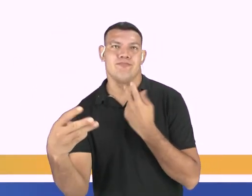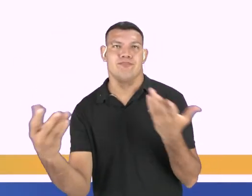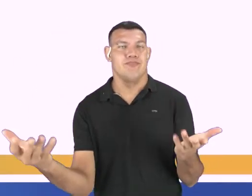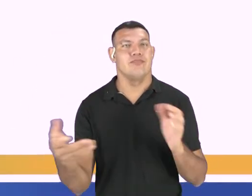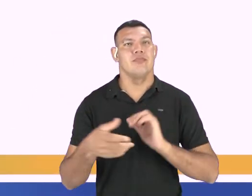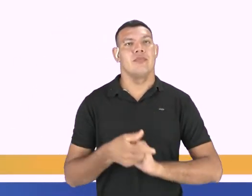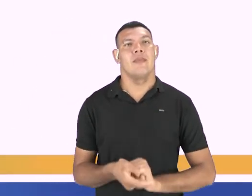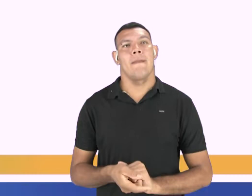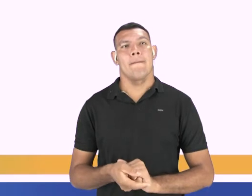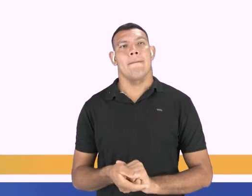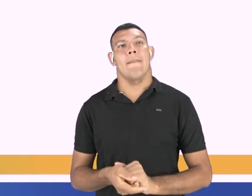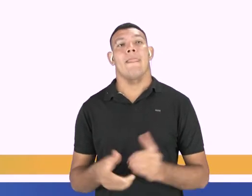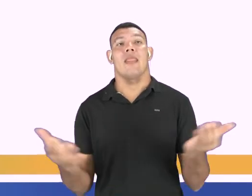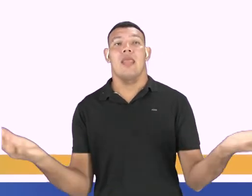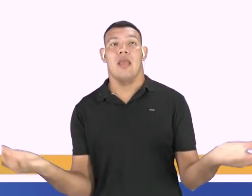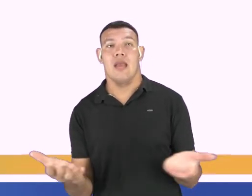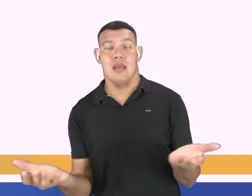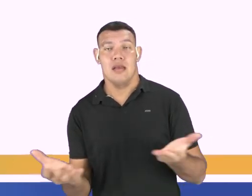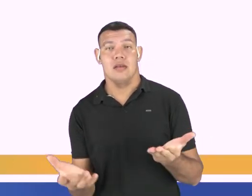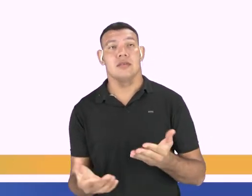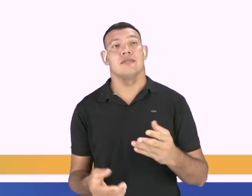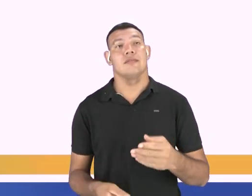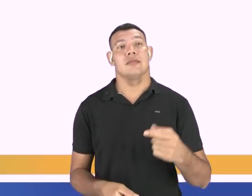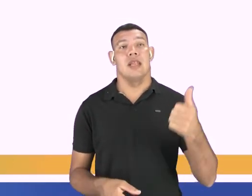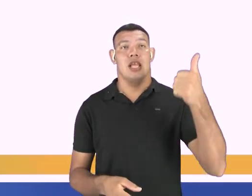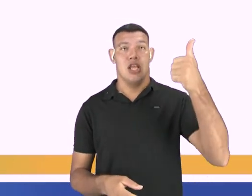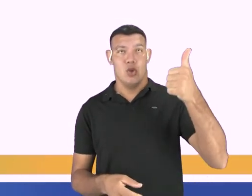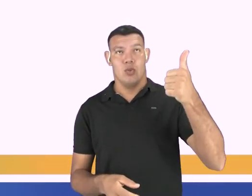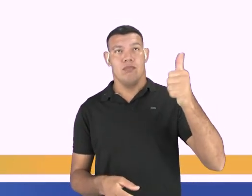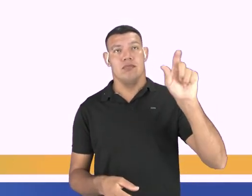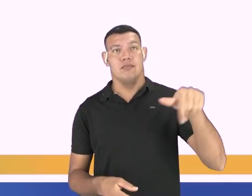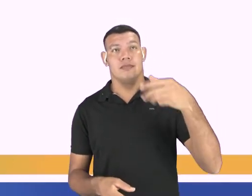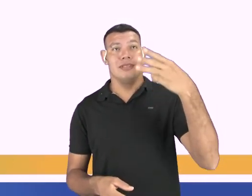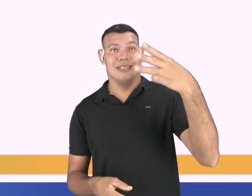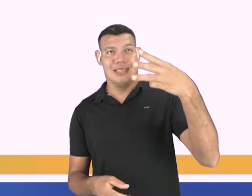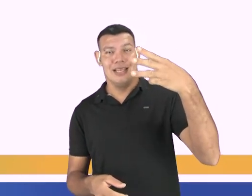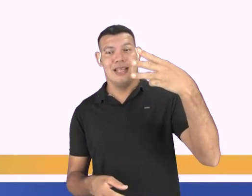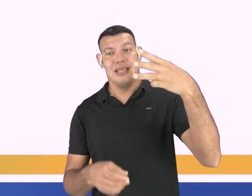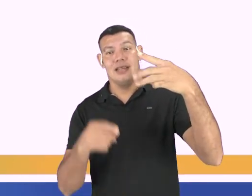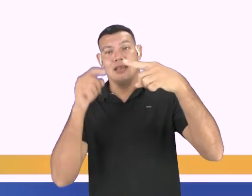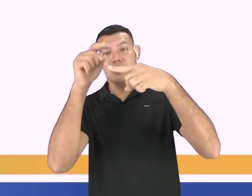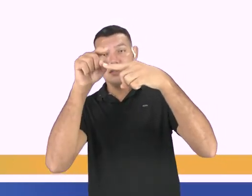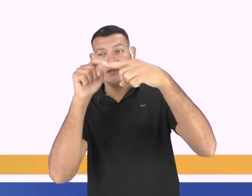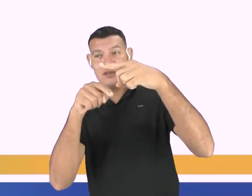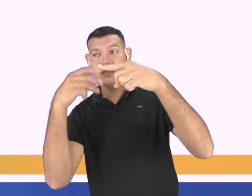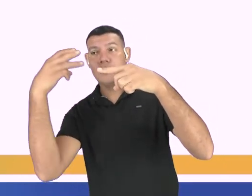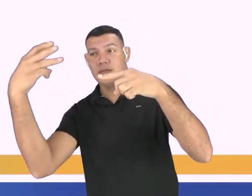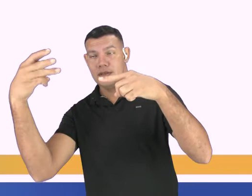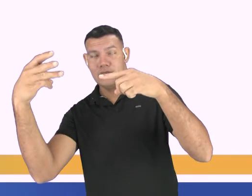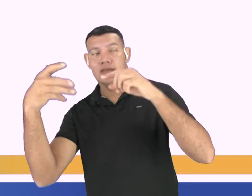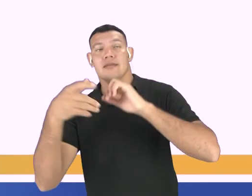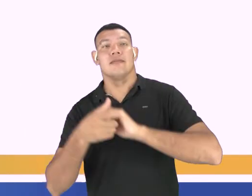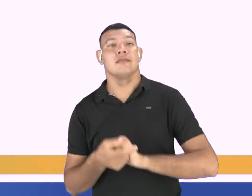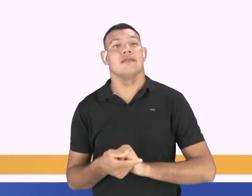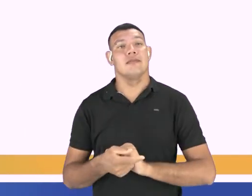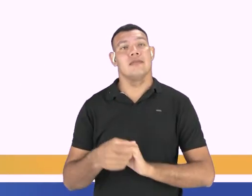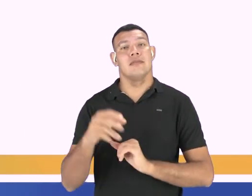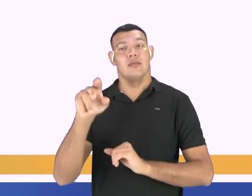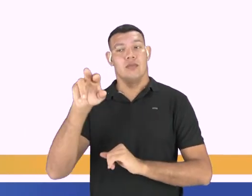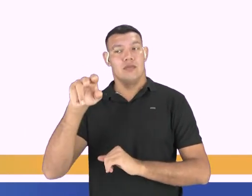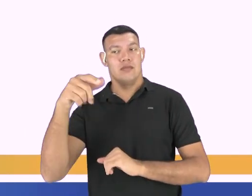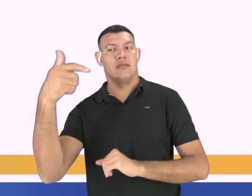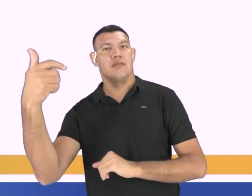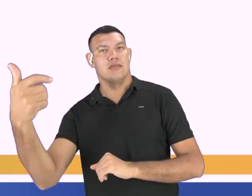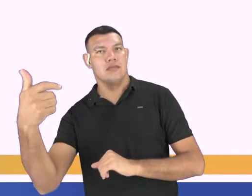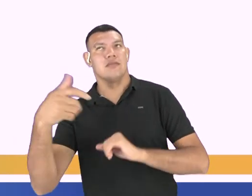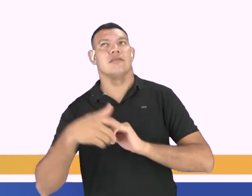3 para 2. Agora, vamos dividir pelo número 3. Observe que o número 1 nós vamos repetir e 3 dividido para 3 é